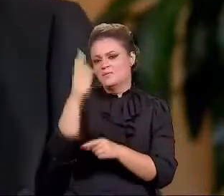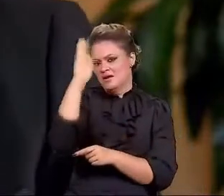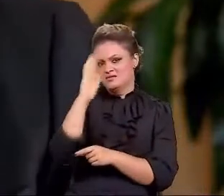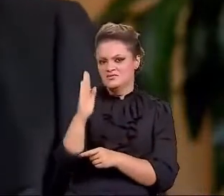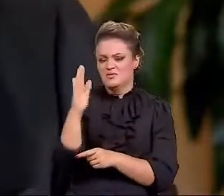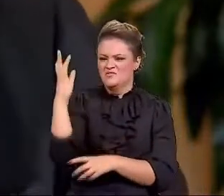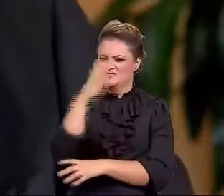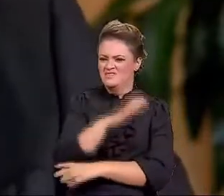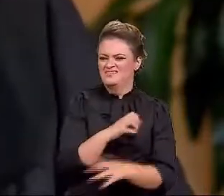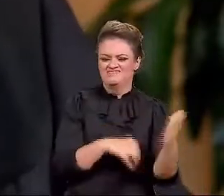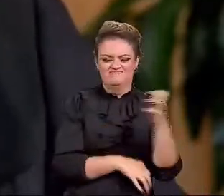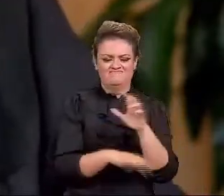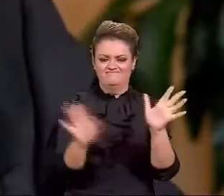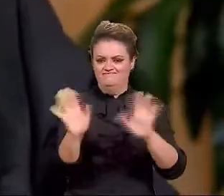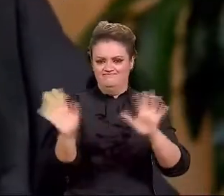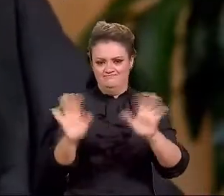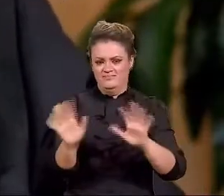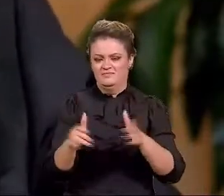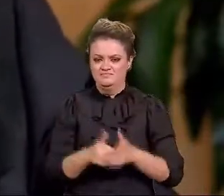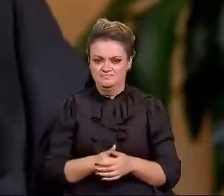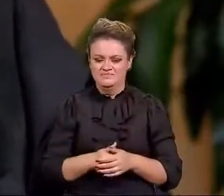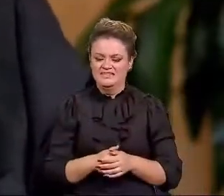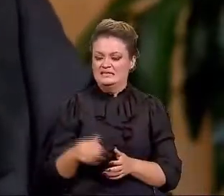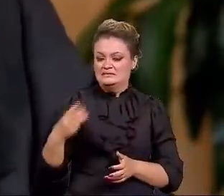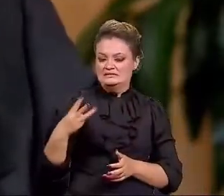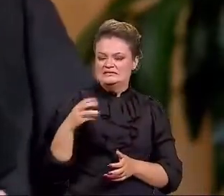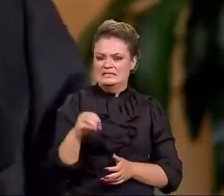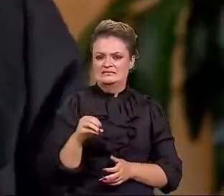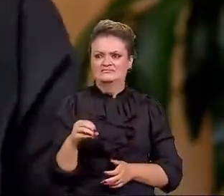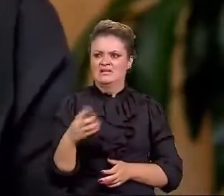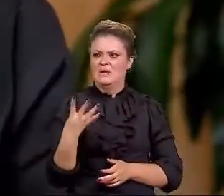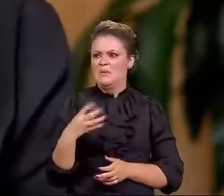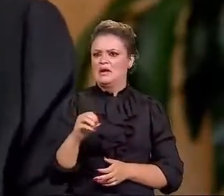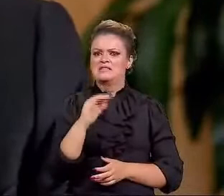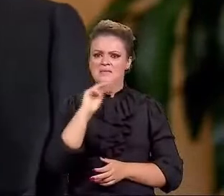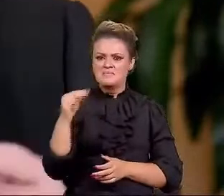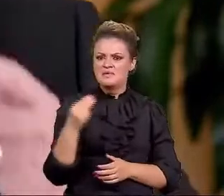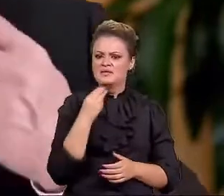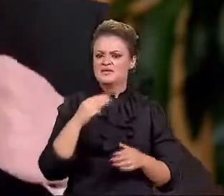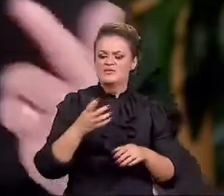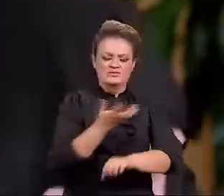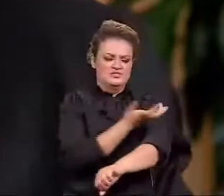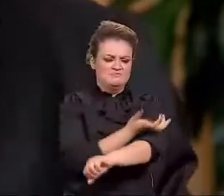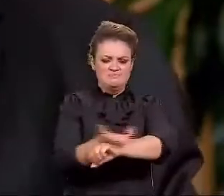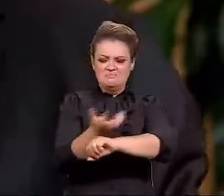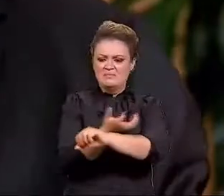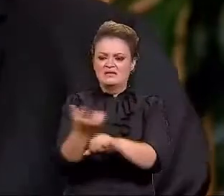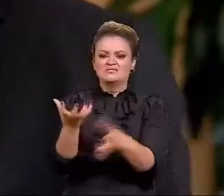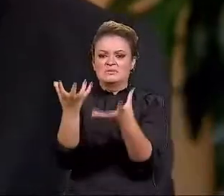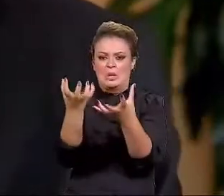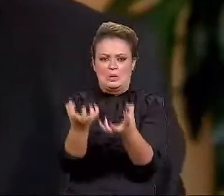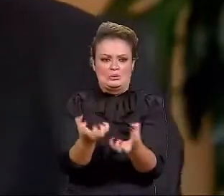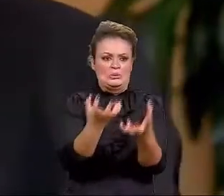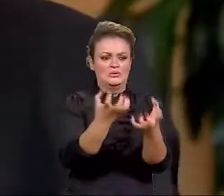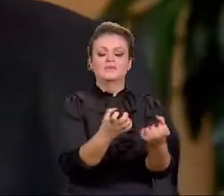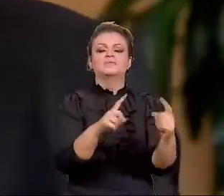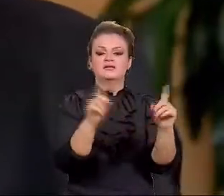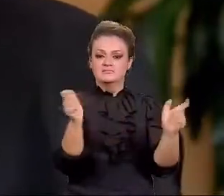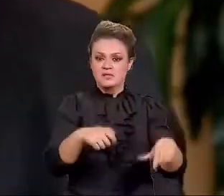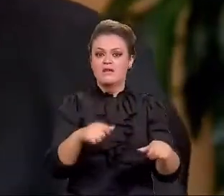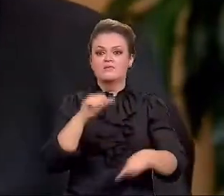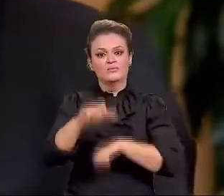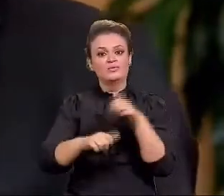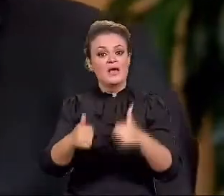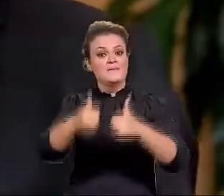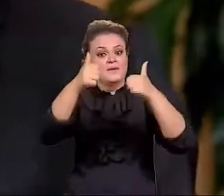temos 30, 40 milhões de hectares de pastos degradados que pode ser recuperado para plantar o que quiser sem precisar